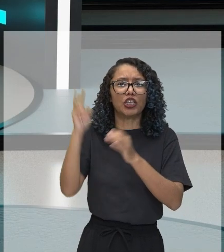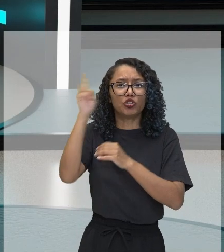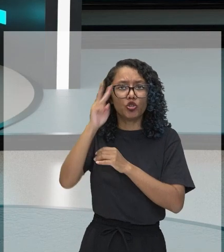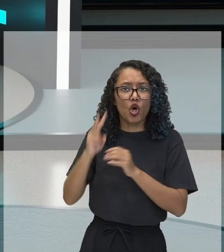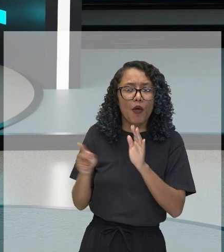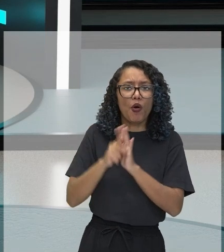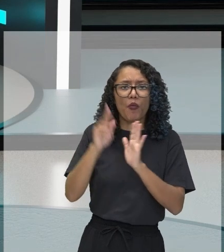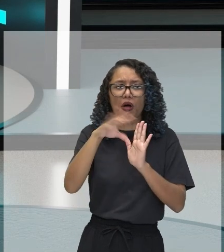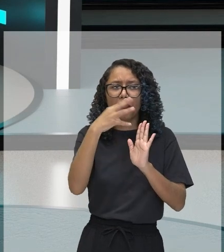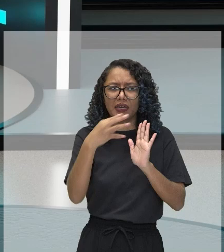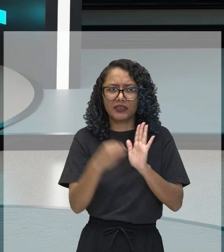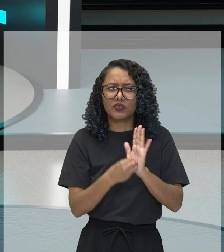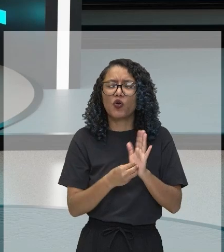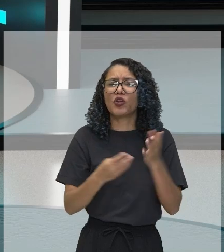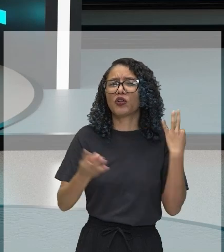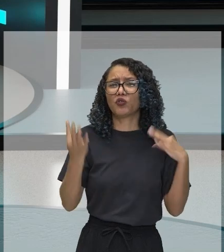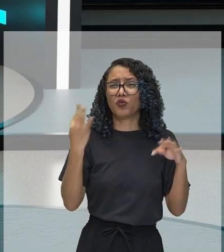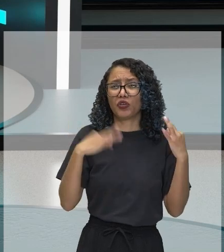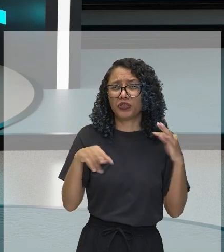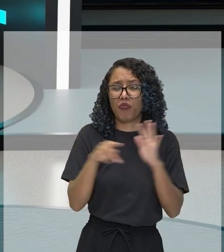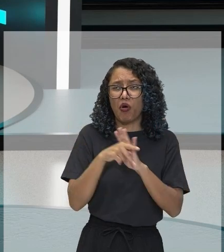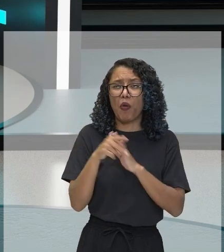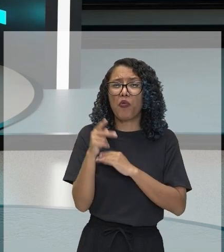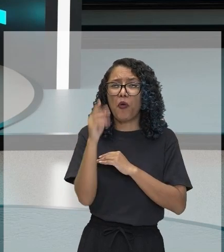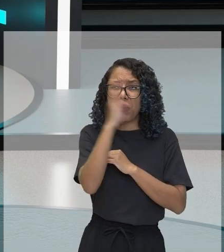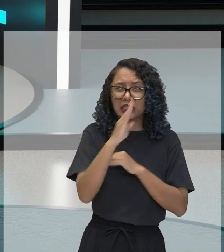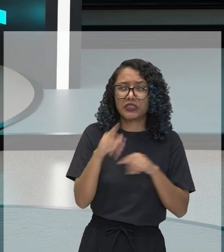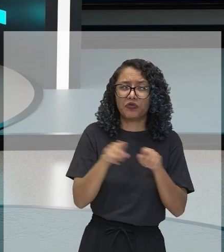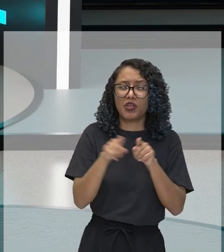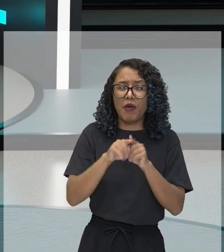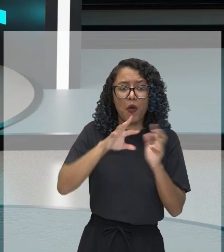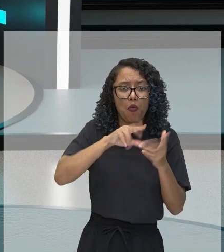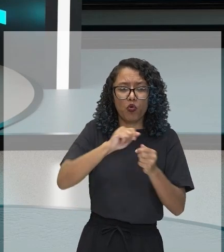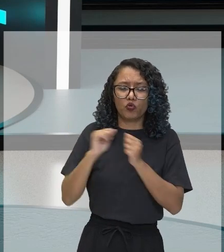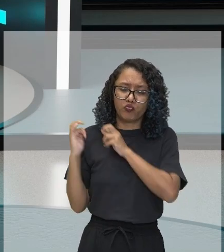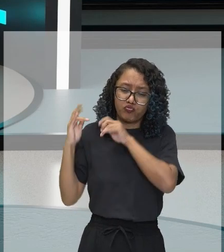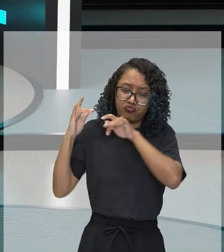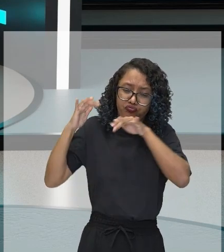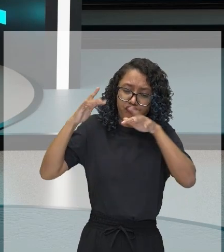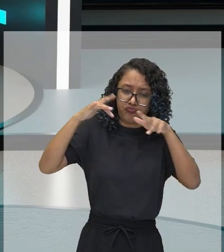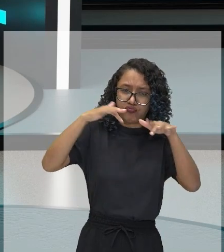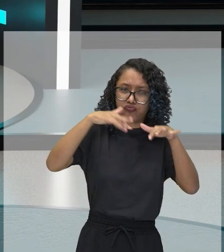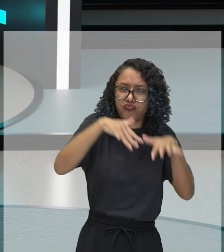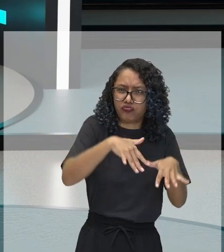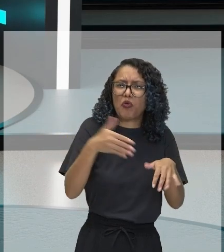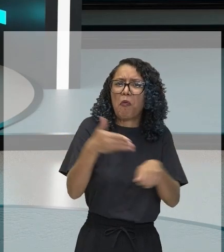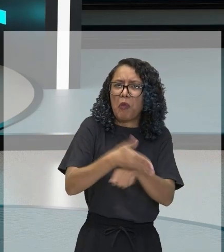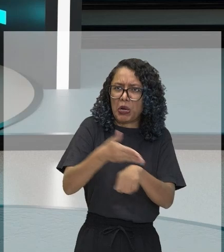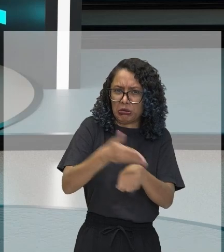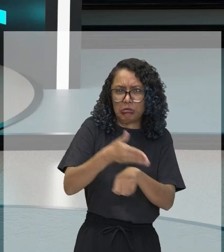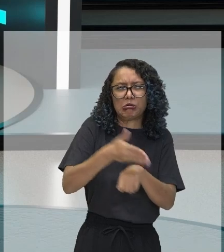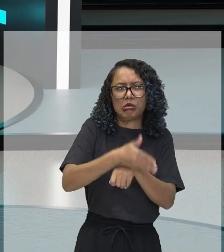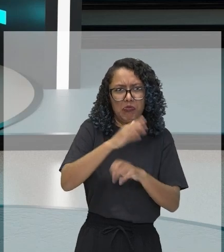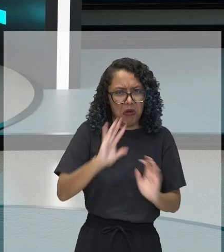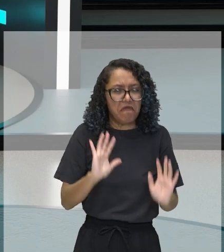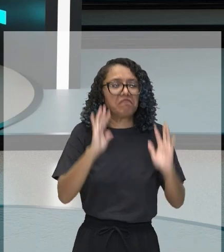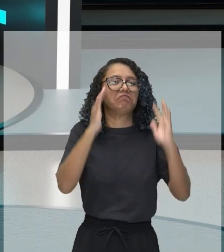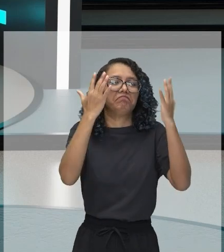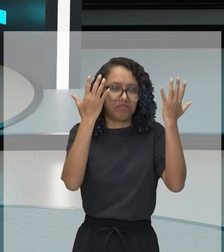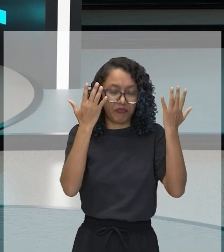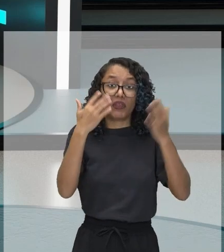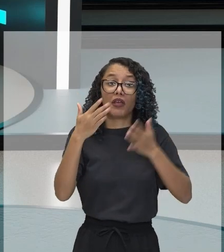de turistas do Brasil e do mundo que acompanham as toadas dos bois Garantido e Caprichoso. Na época